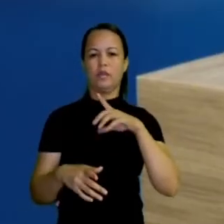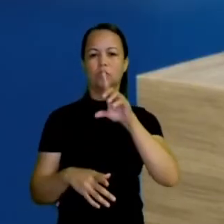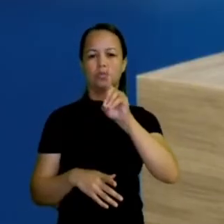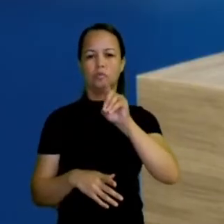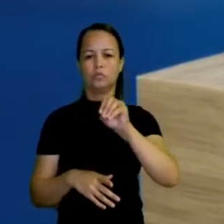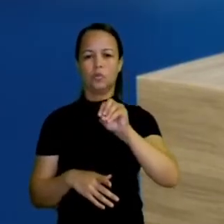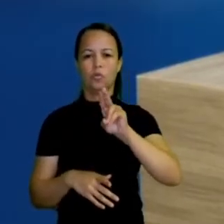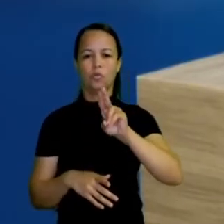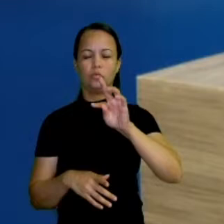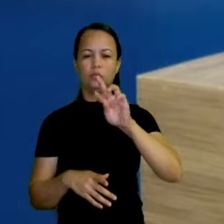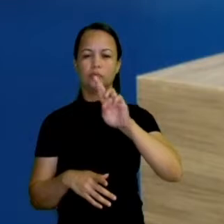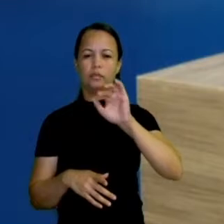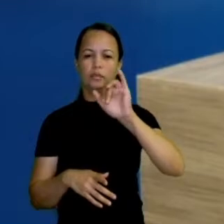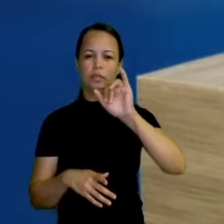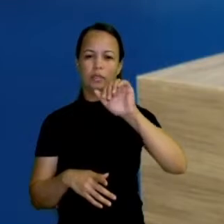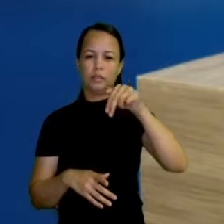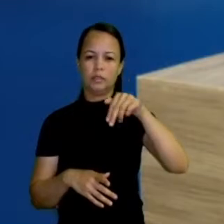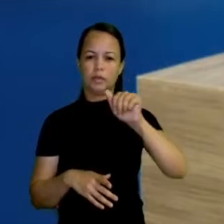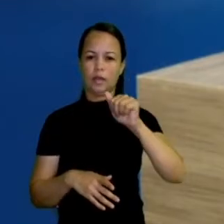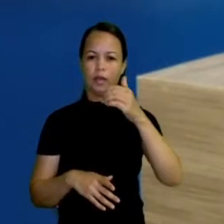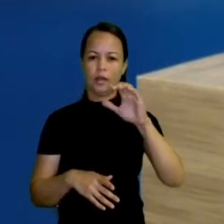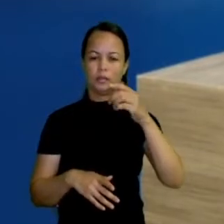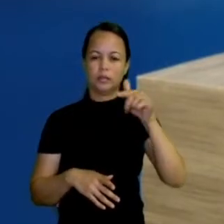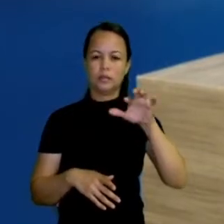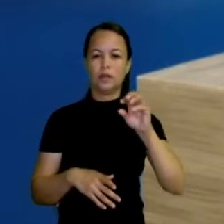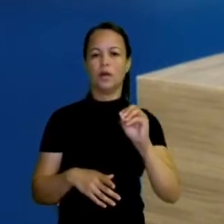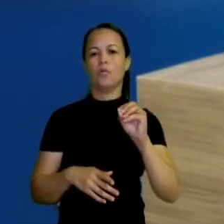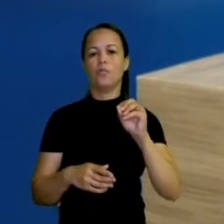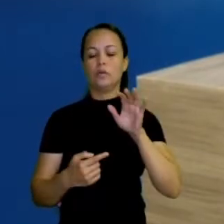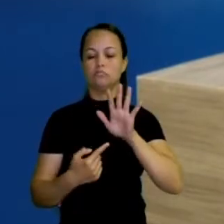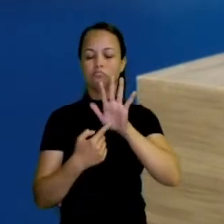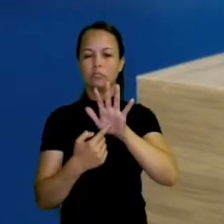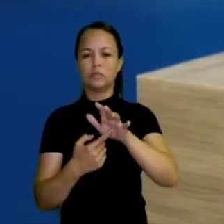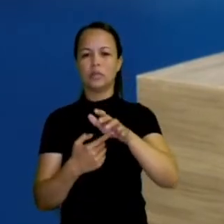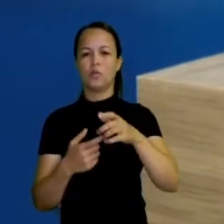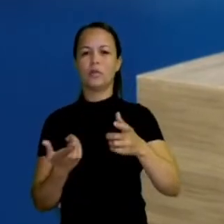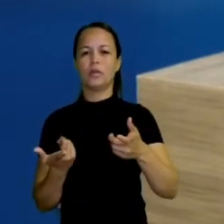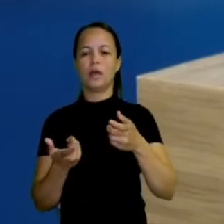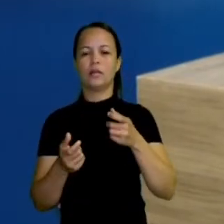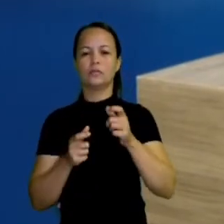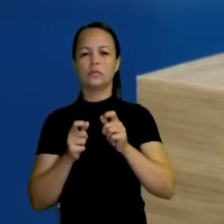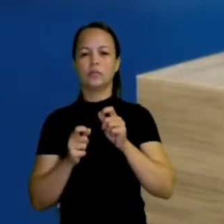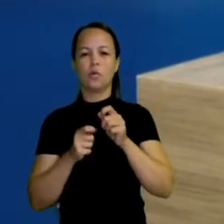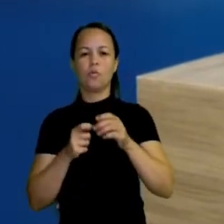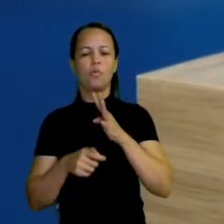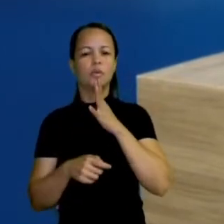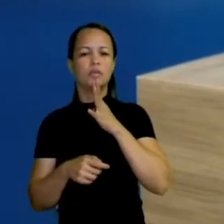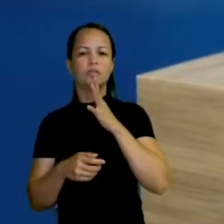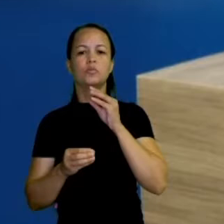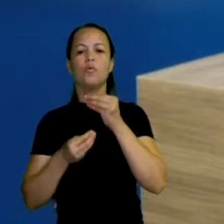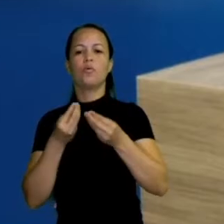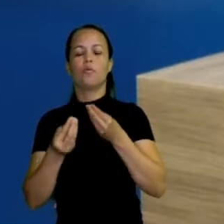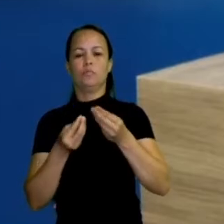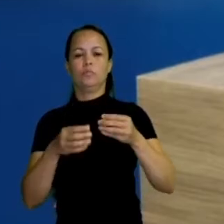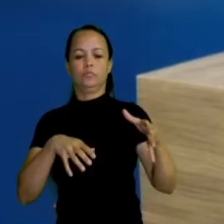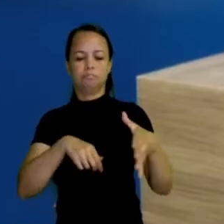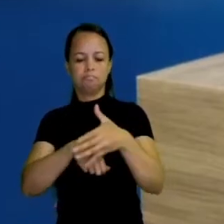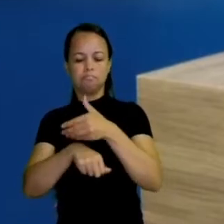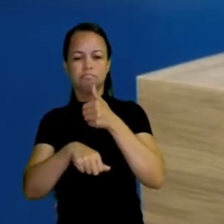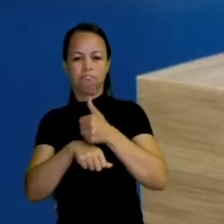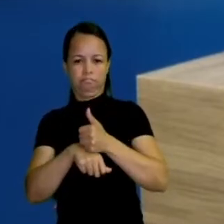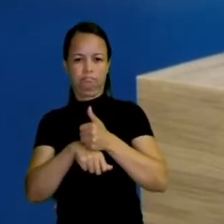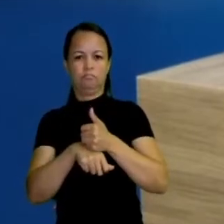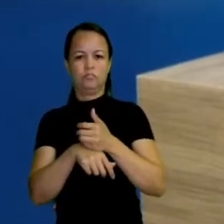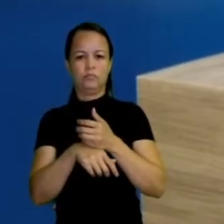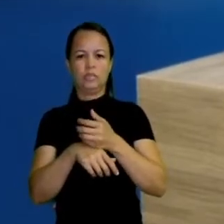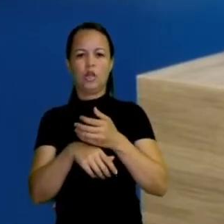de outros povos, ele foi denominado e hoje ainda é conhecido como colônia, Hoje não, hoje